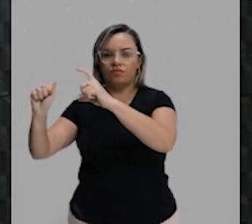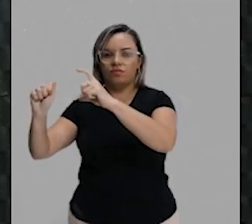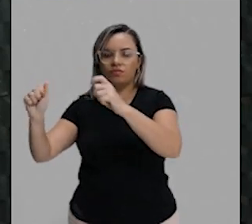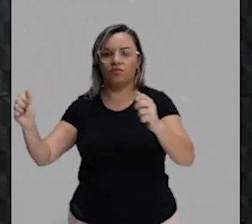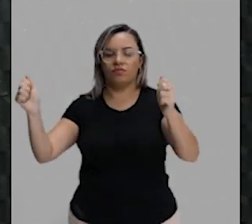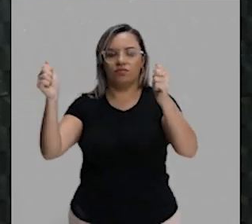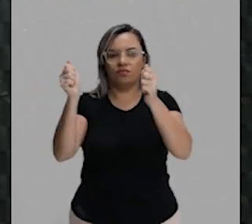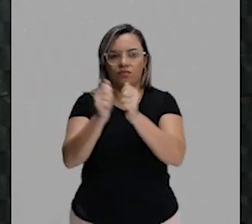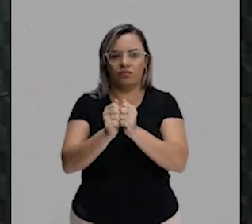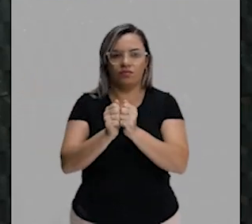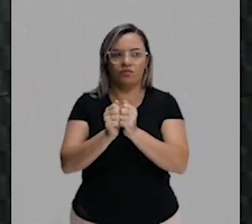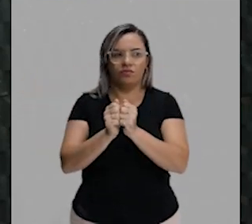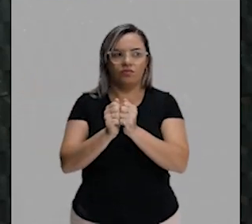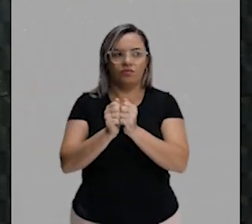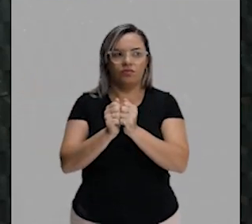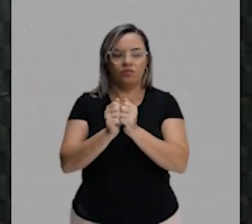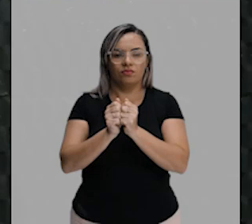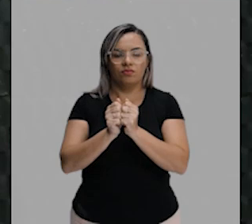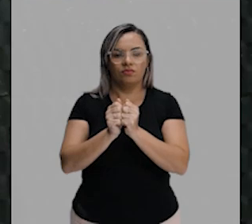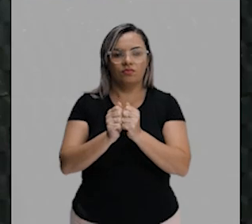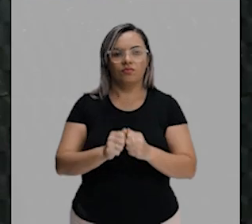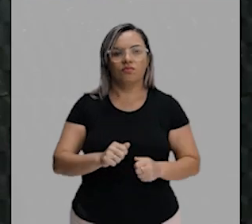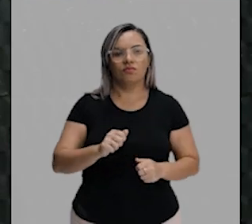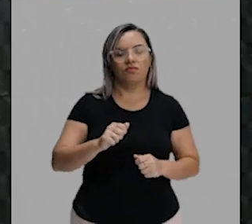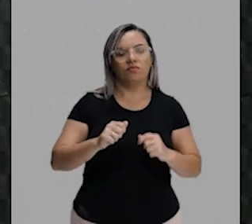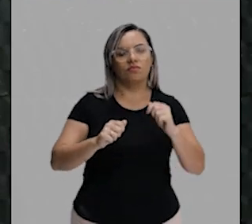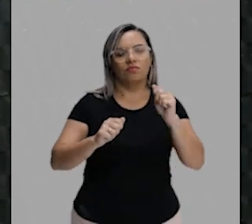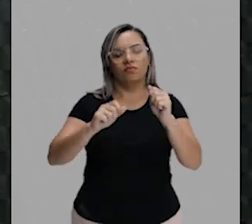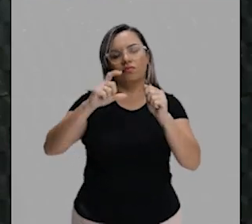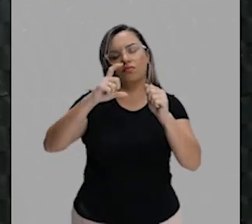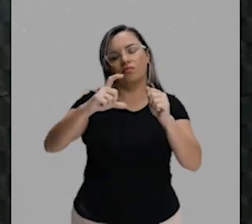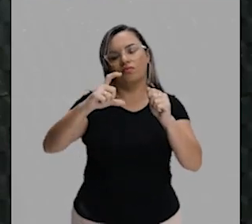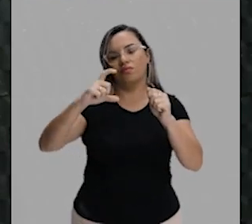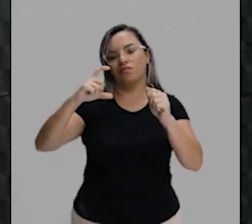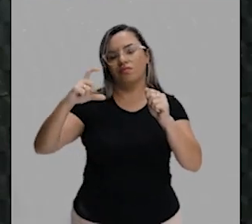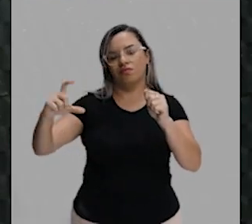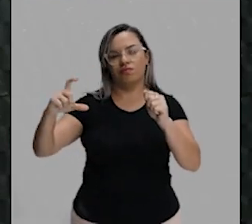Juntei com o segundo azão, vai ficar também AA.